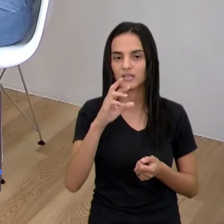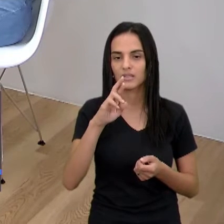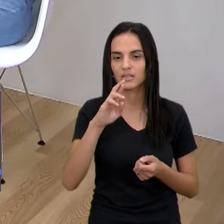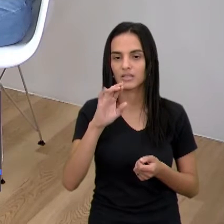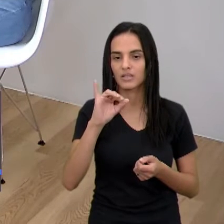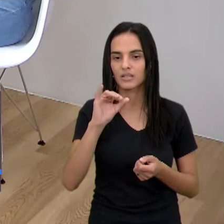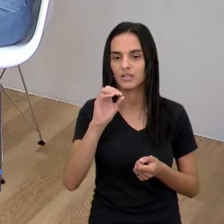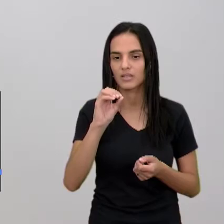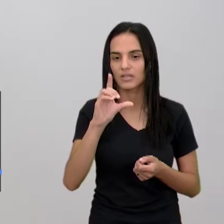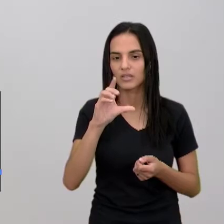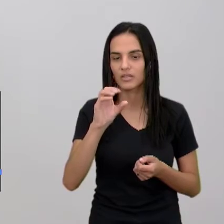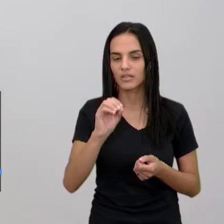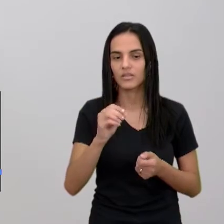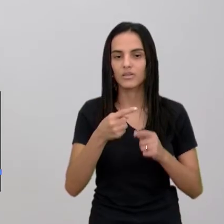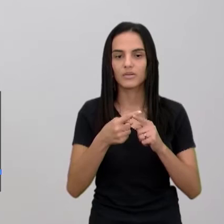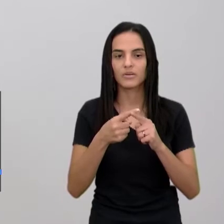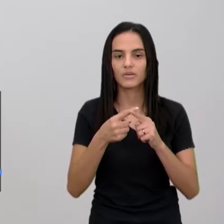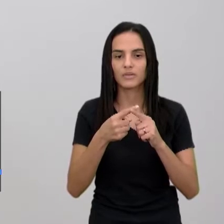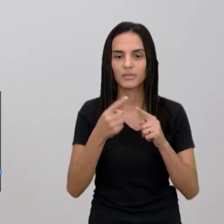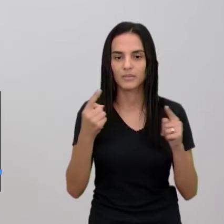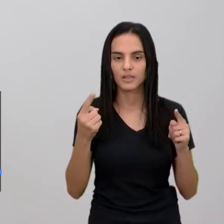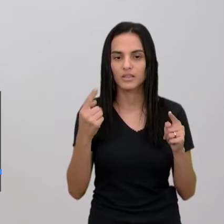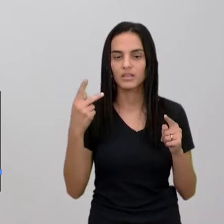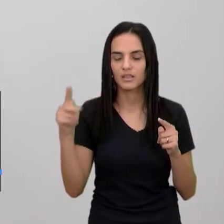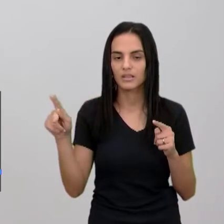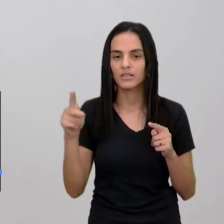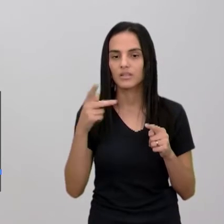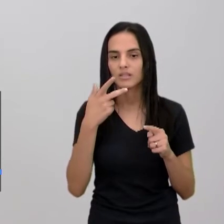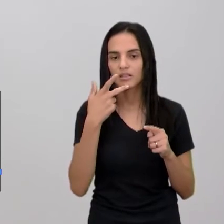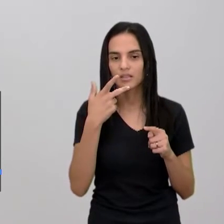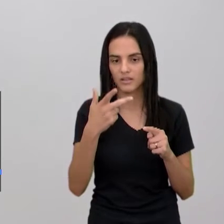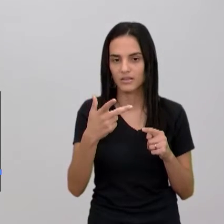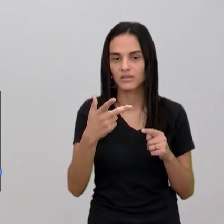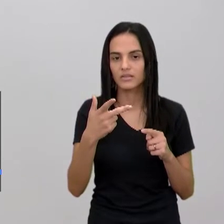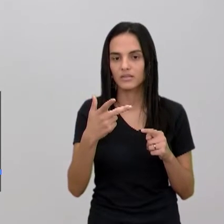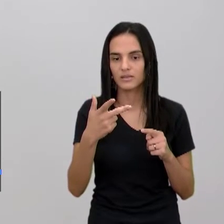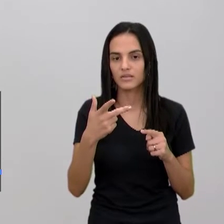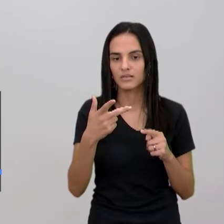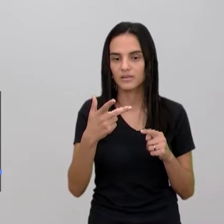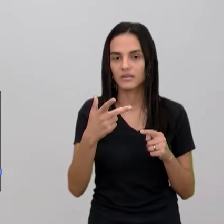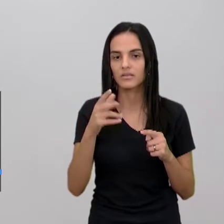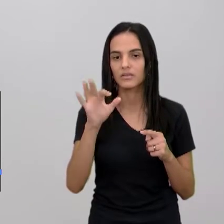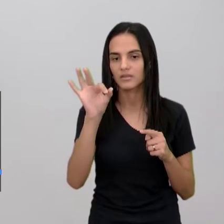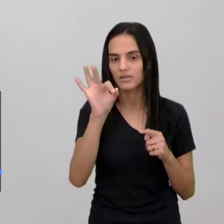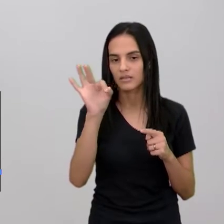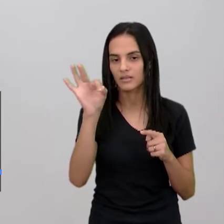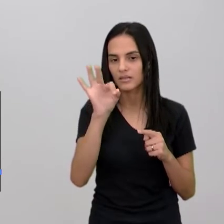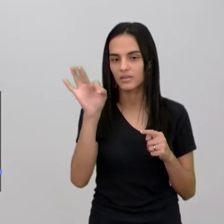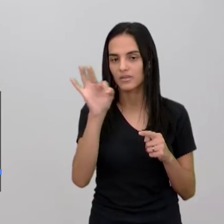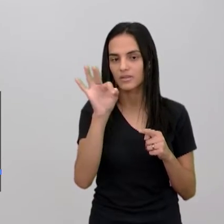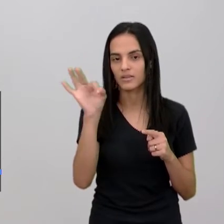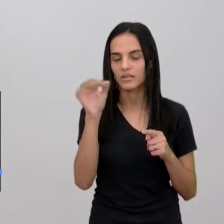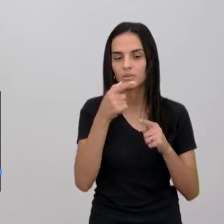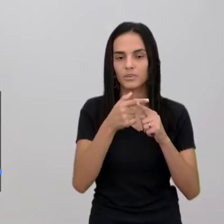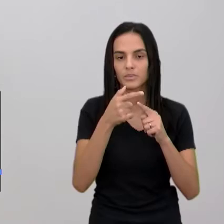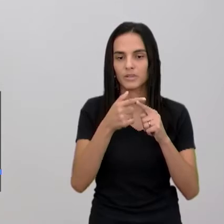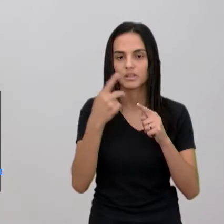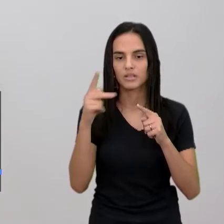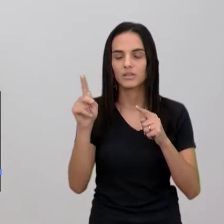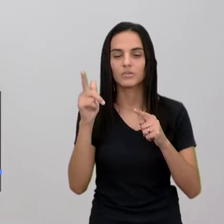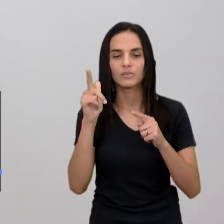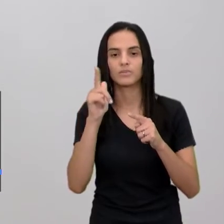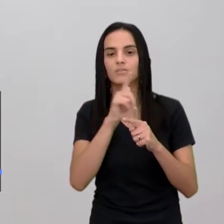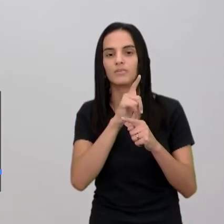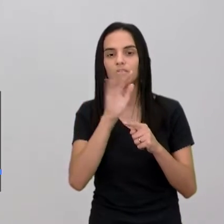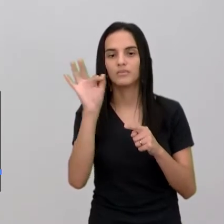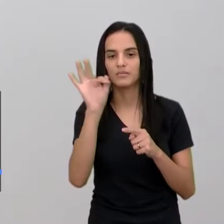Uhum. Mas a língua nacional é o francês, é o francês então. por causa da conquista francesa. É